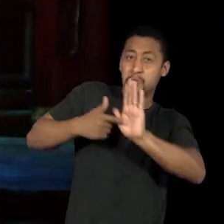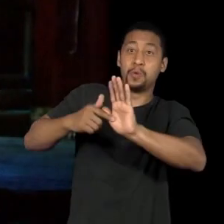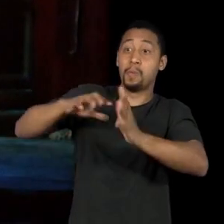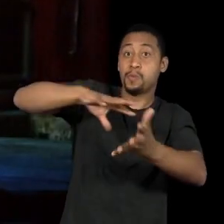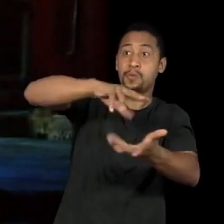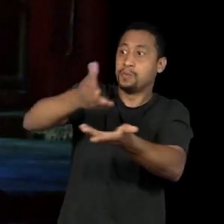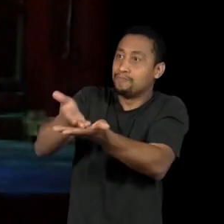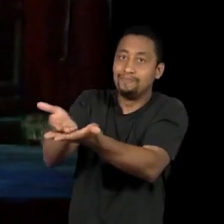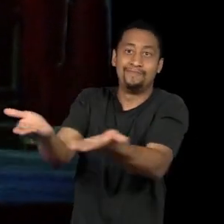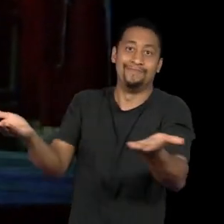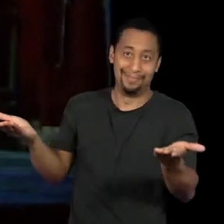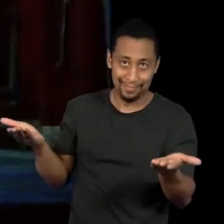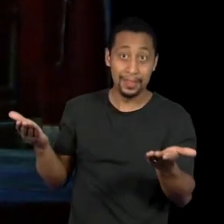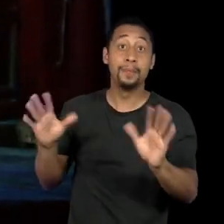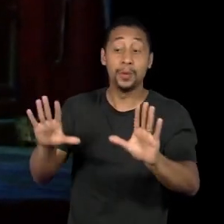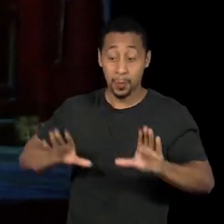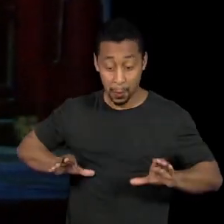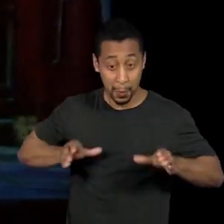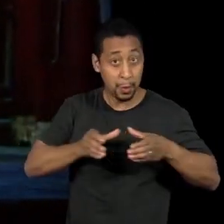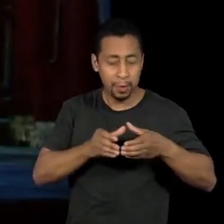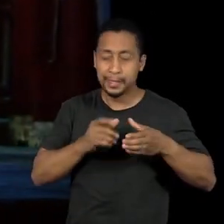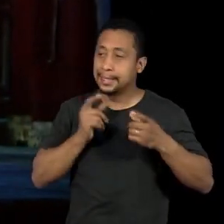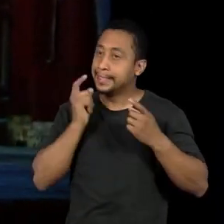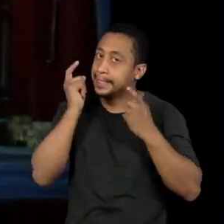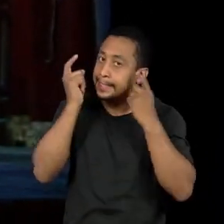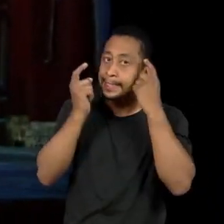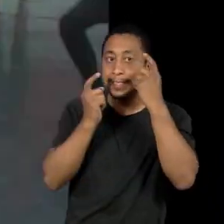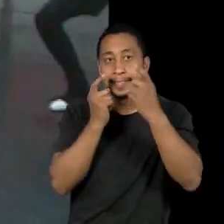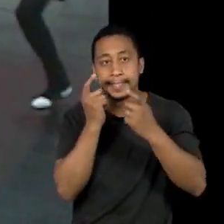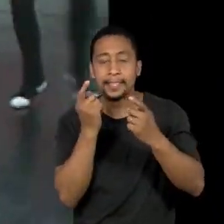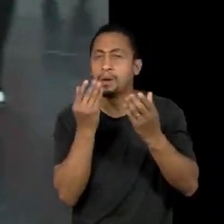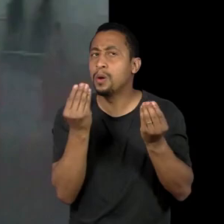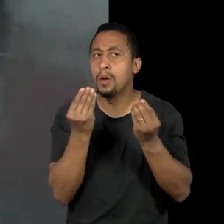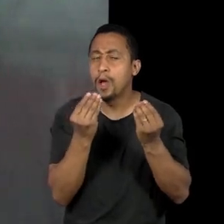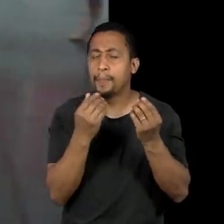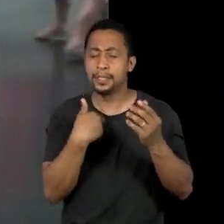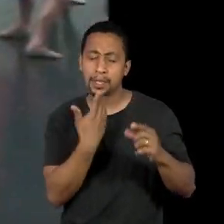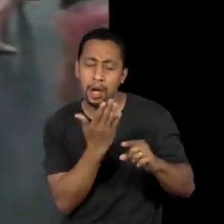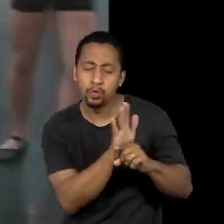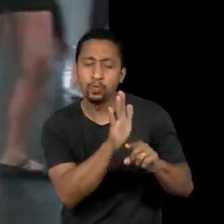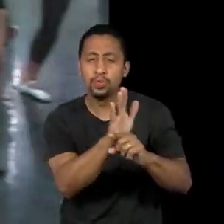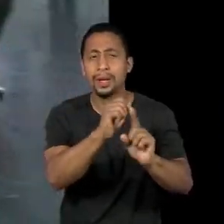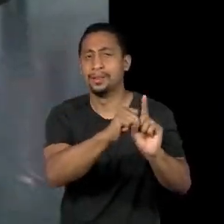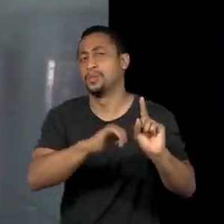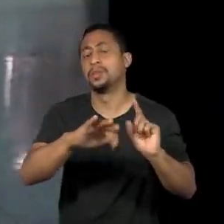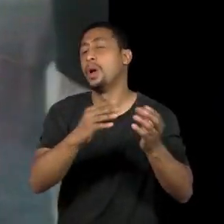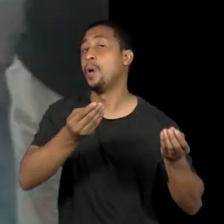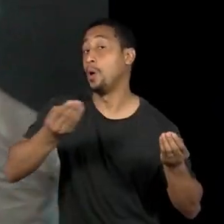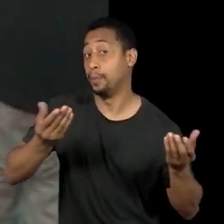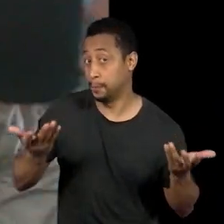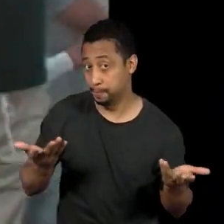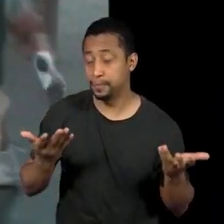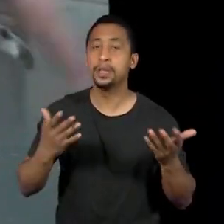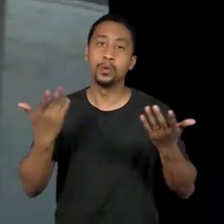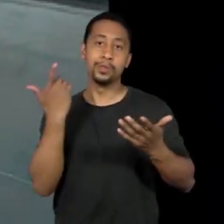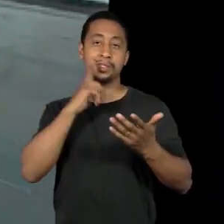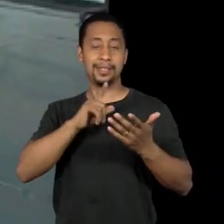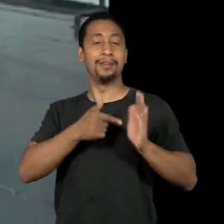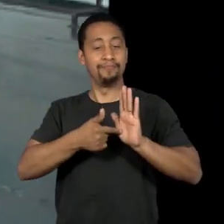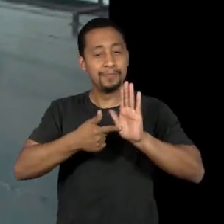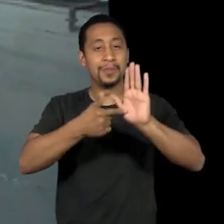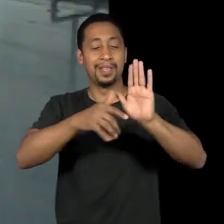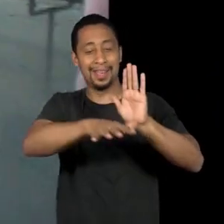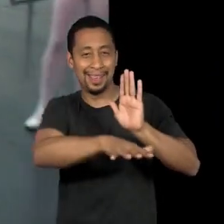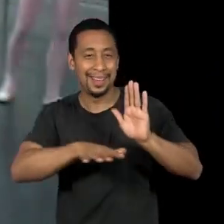a companhia sempre se preocupou com suas funções sociais, levando apresentações e oferecendo aulas